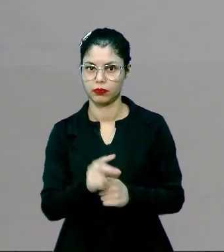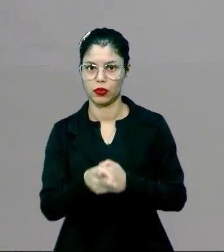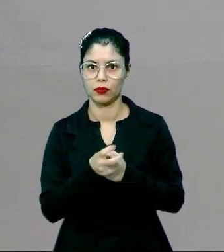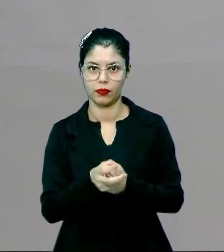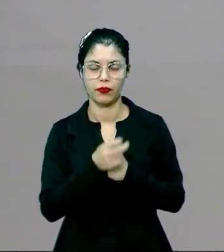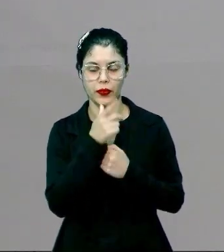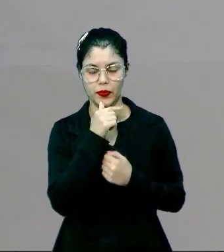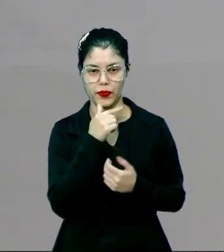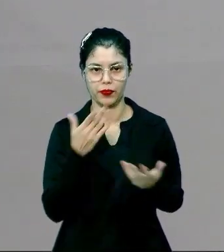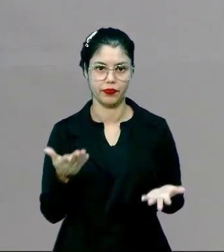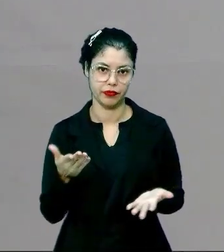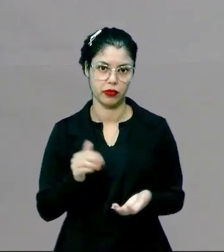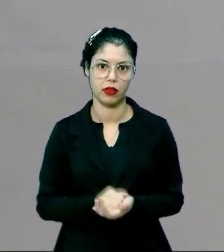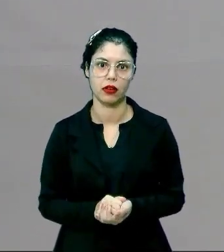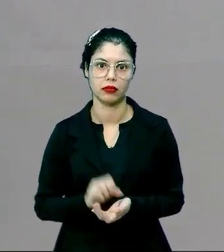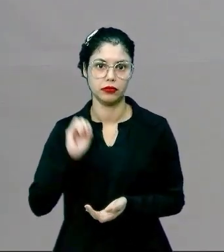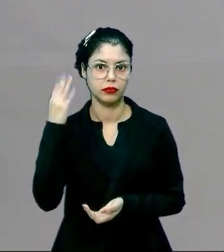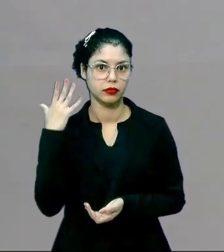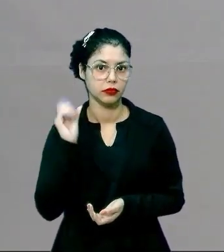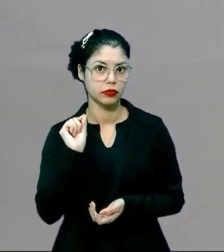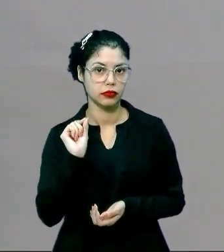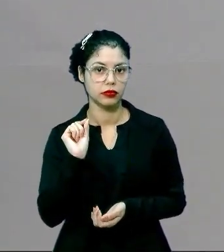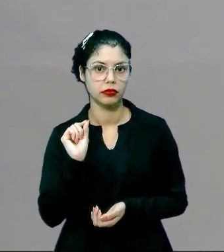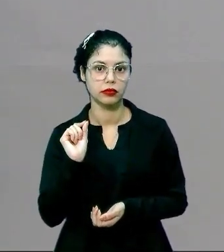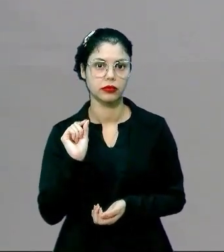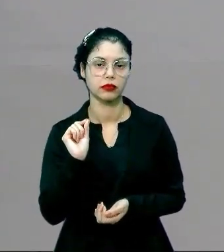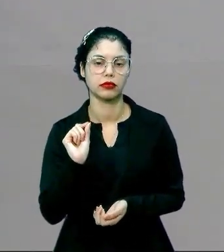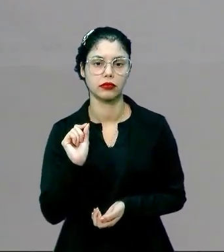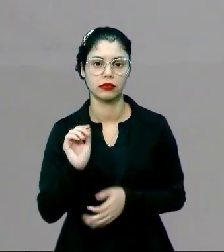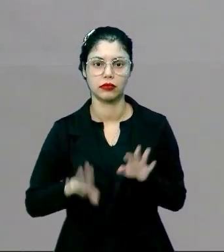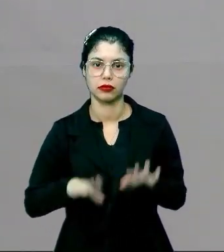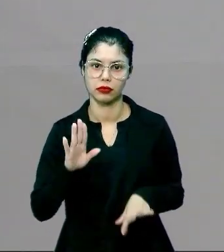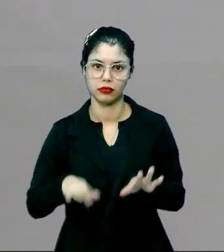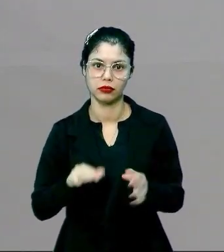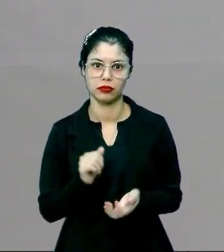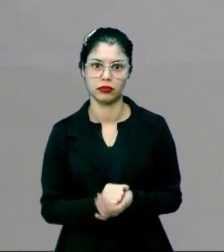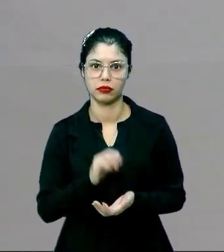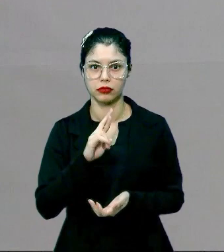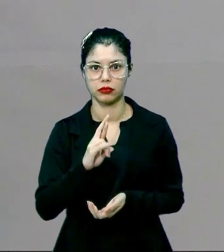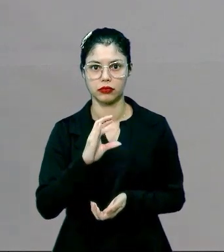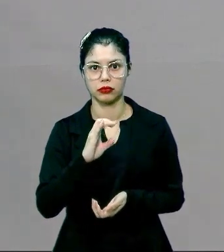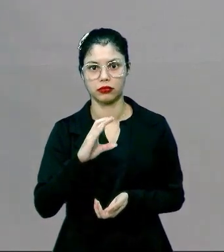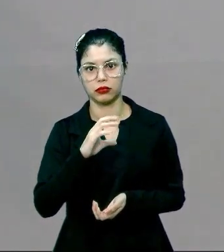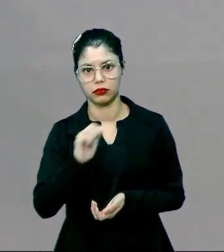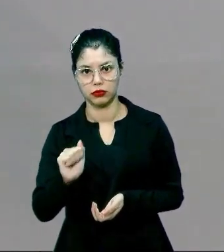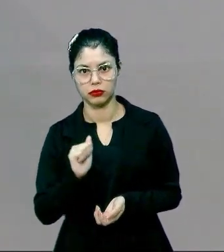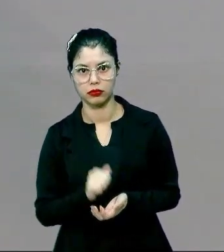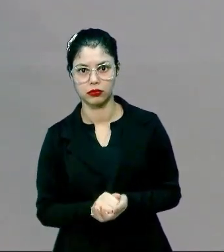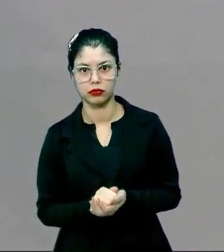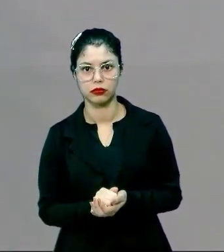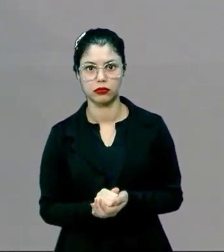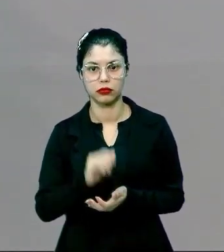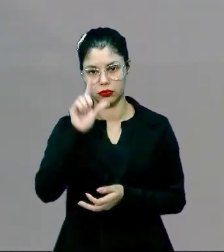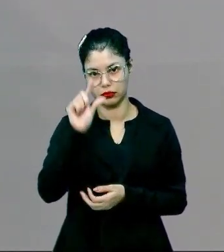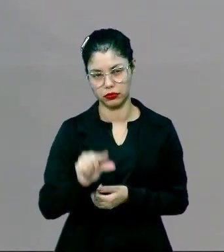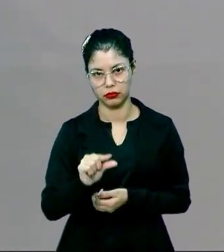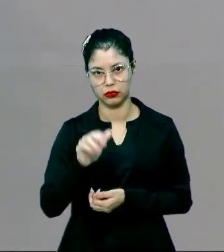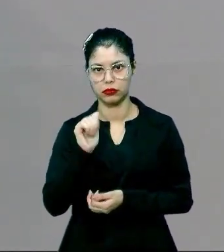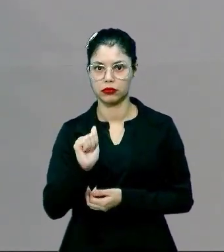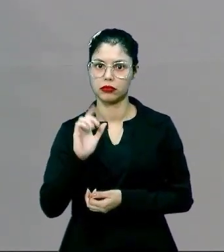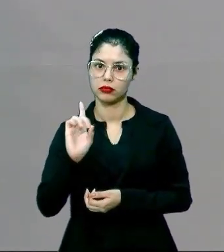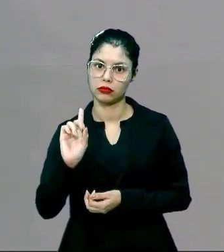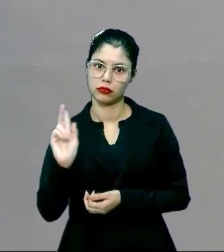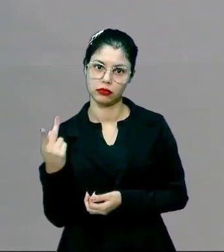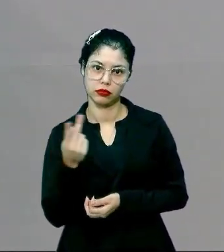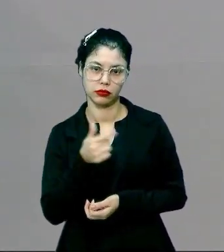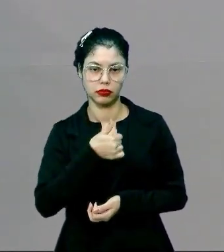de água, tá? Causando o quê? Às vezes, a ressaca. Por quê, professora? Porque se o ADH tá baixo, você